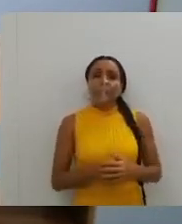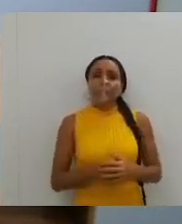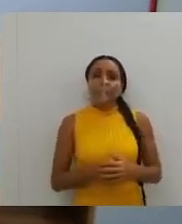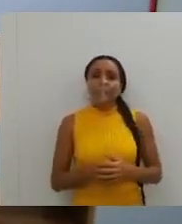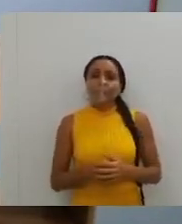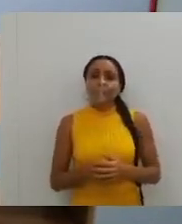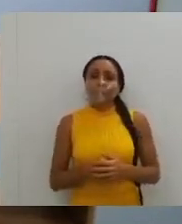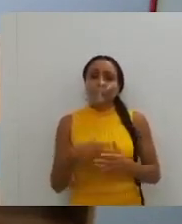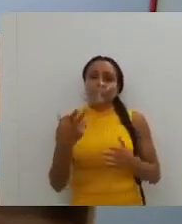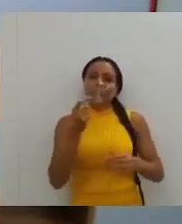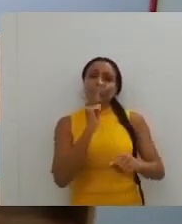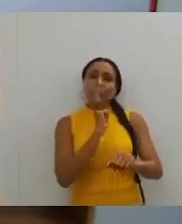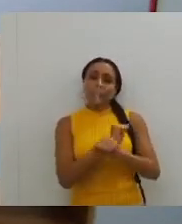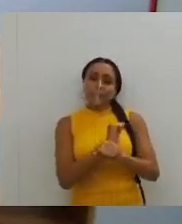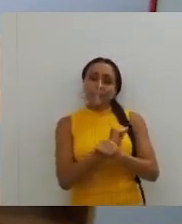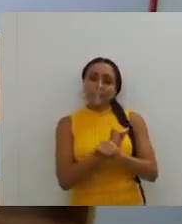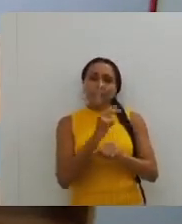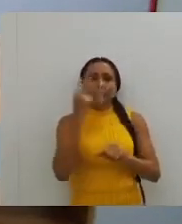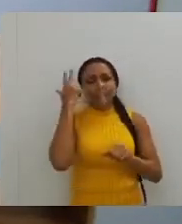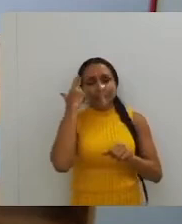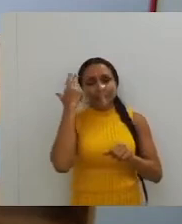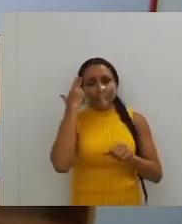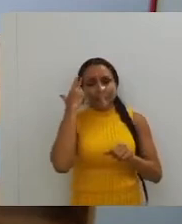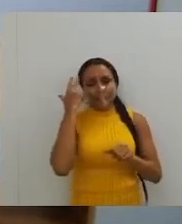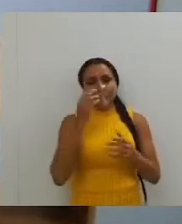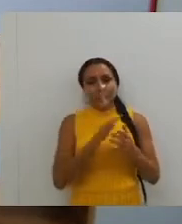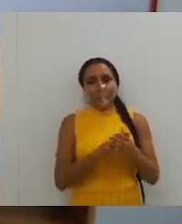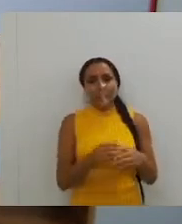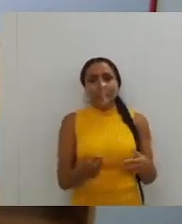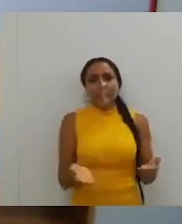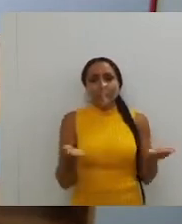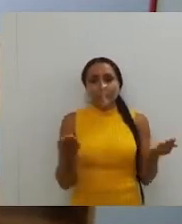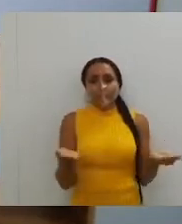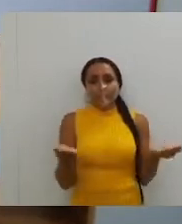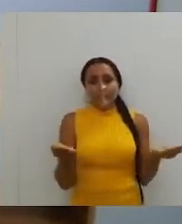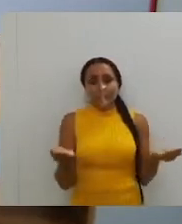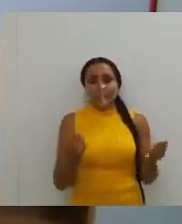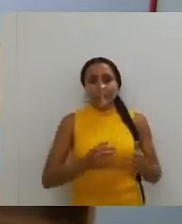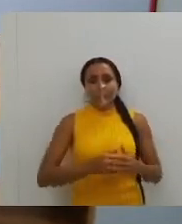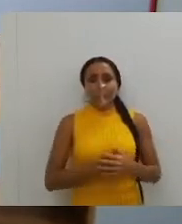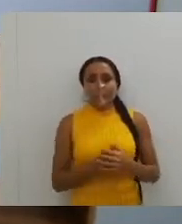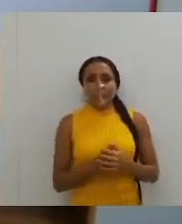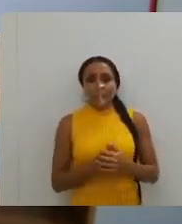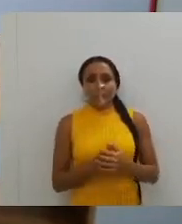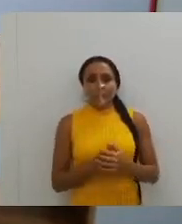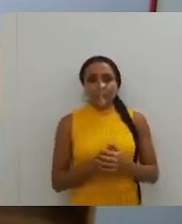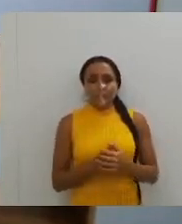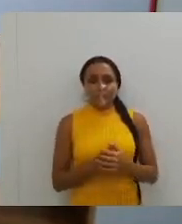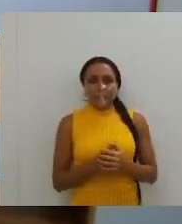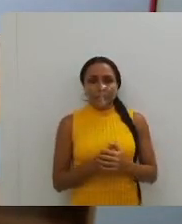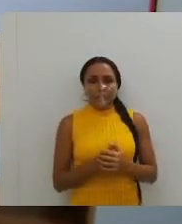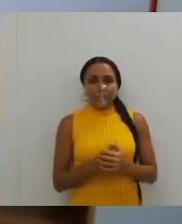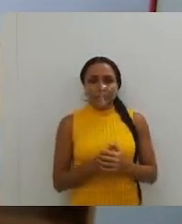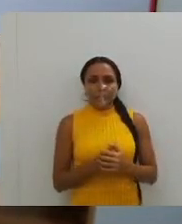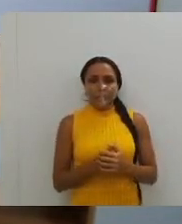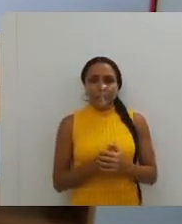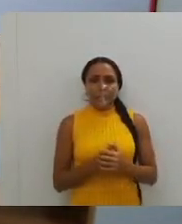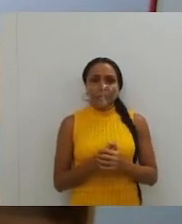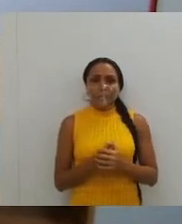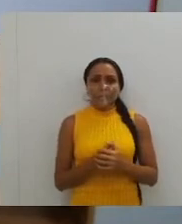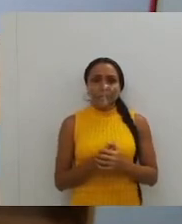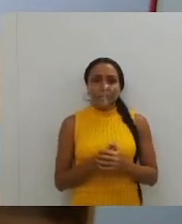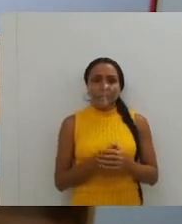que está parado, a normal é igual ao peso. E se não estiver parado, olha o que é o peso aparente. Se